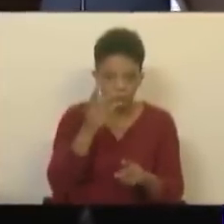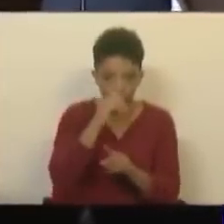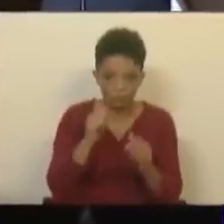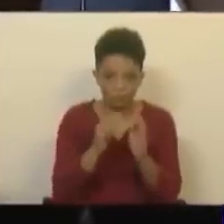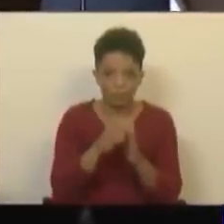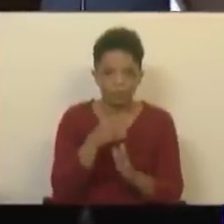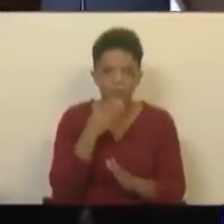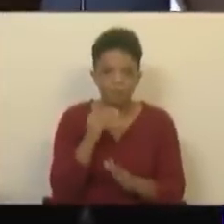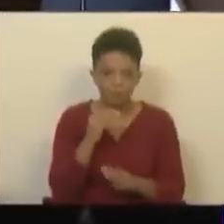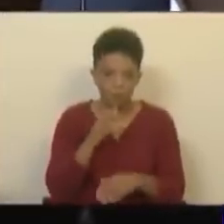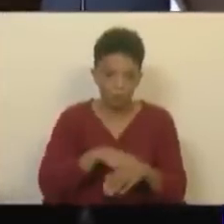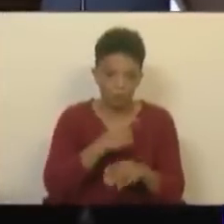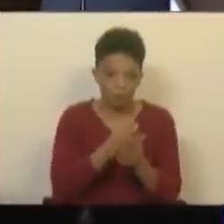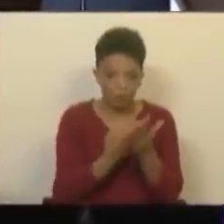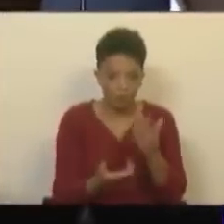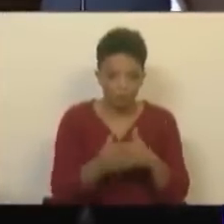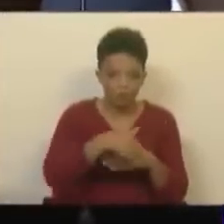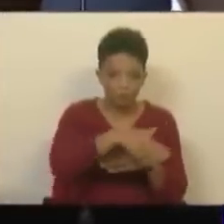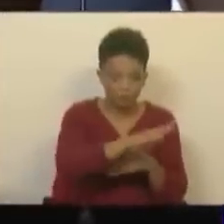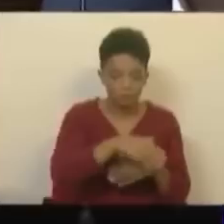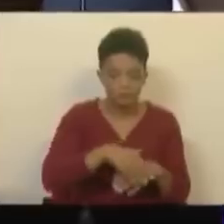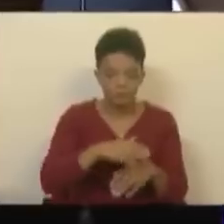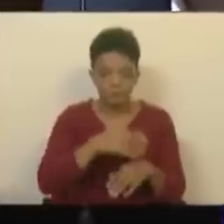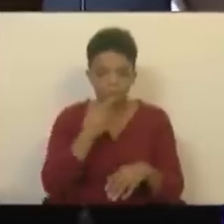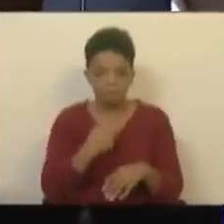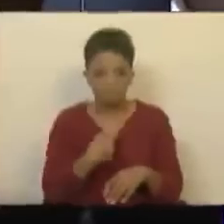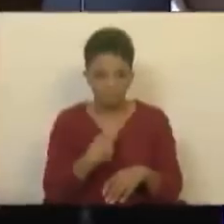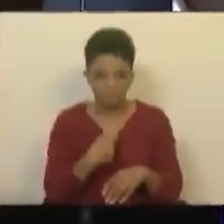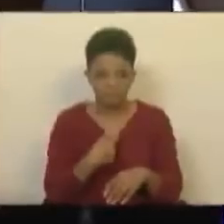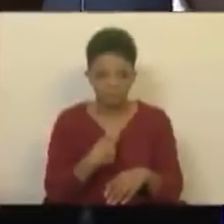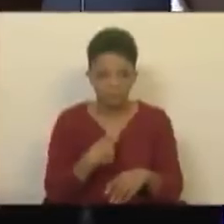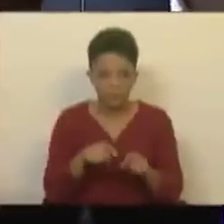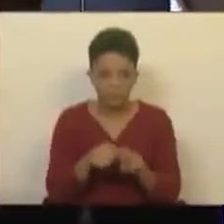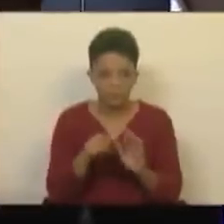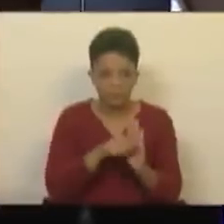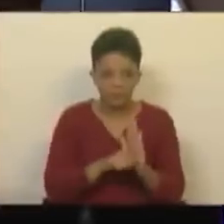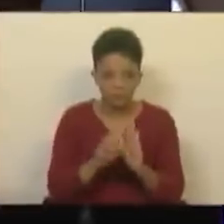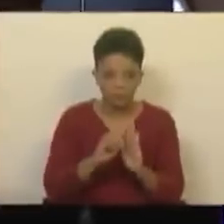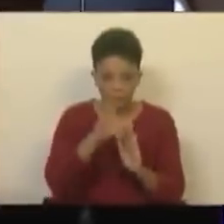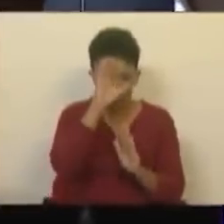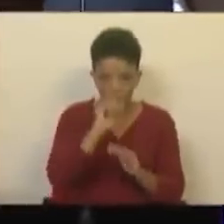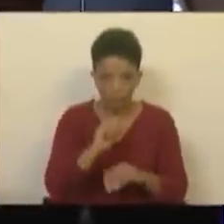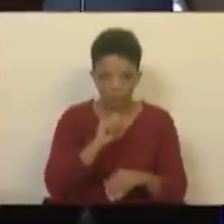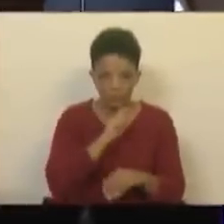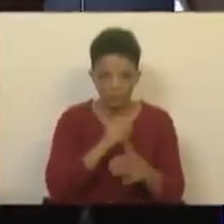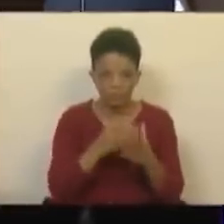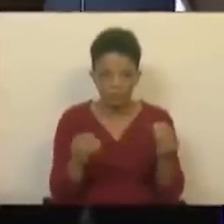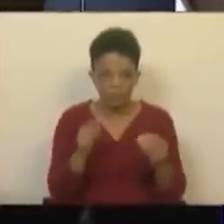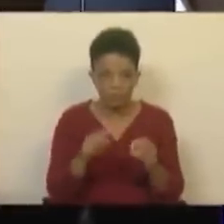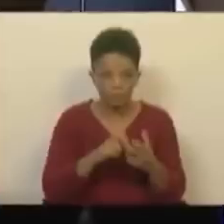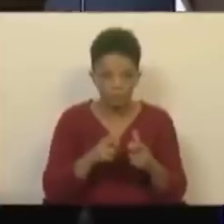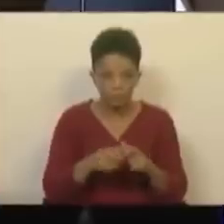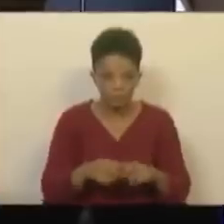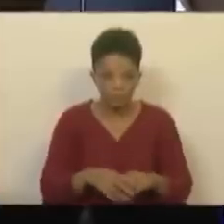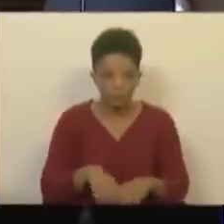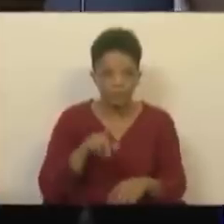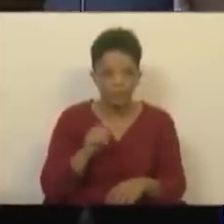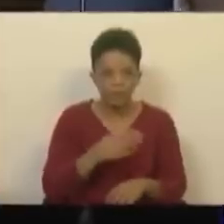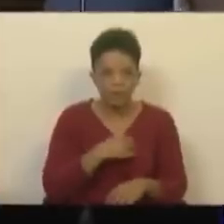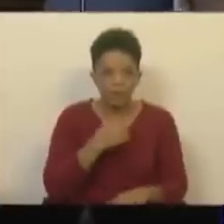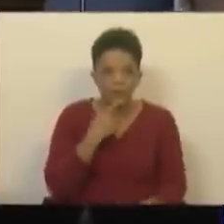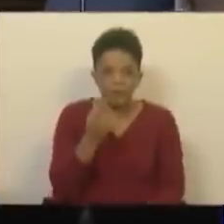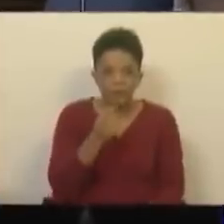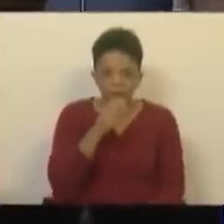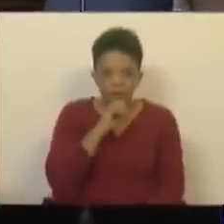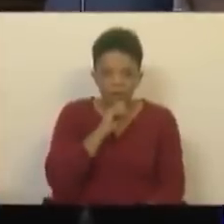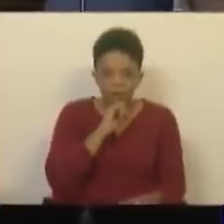para todos os alunos eu doente da sua não resposta a ausência de medidas por parte do governo para ultrapassar este problema eu gostaria de colocar